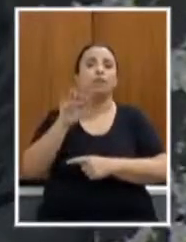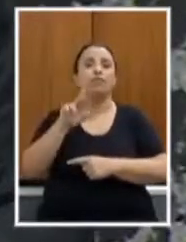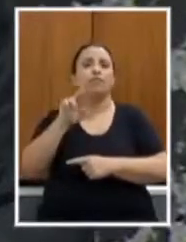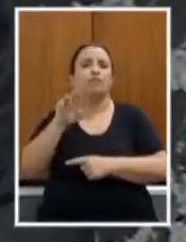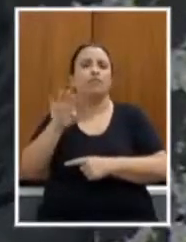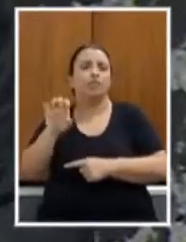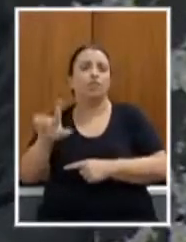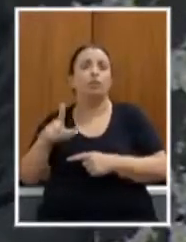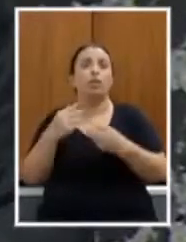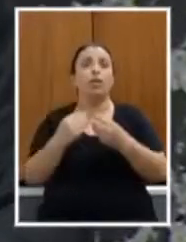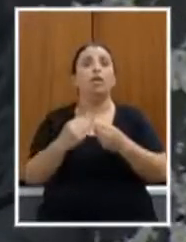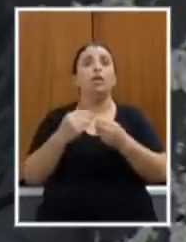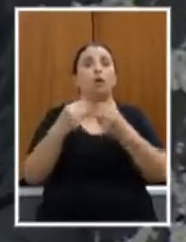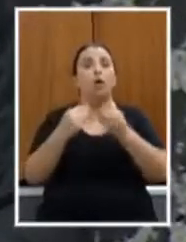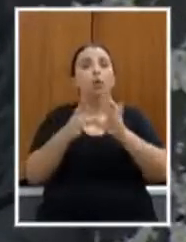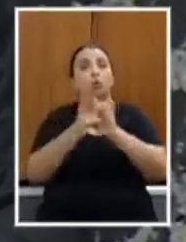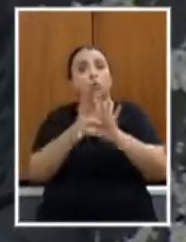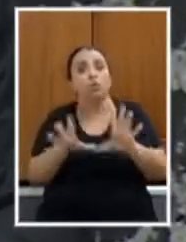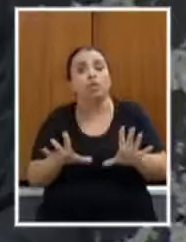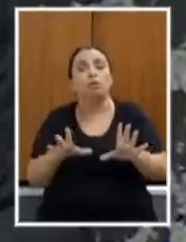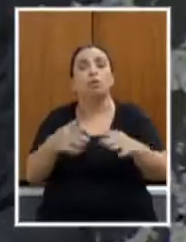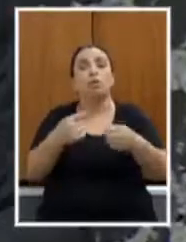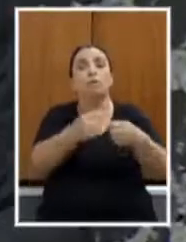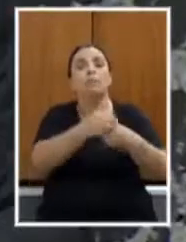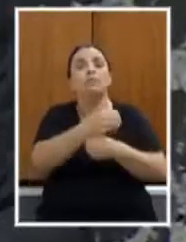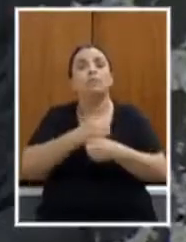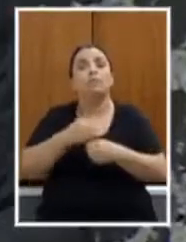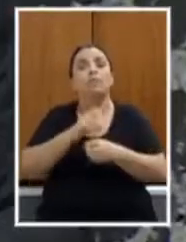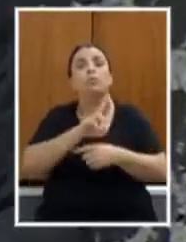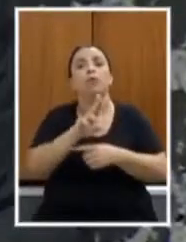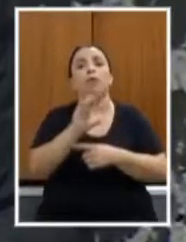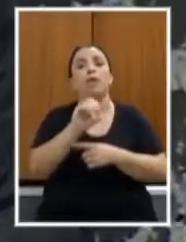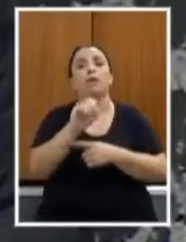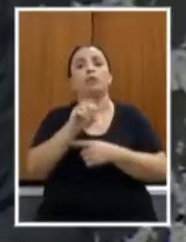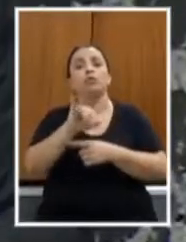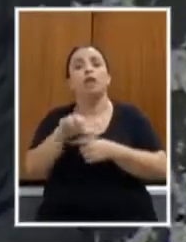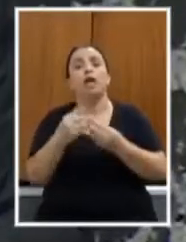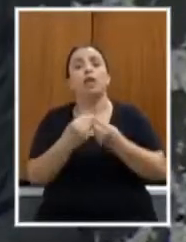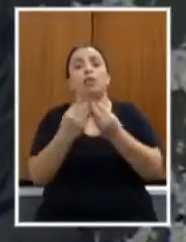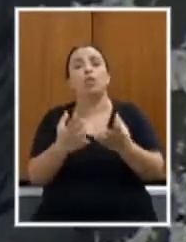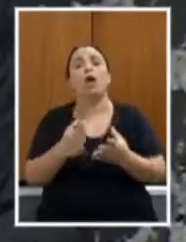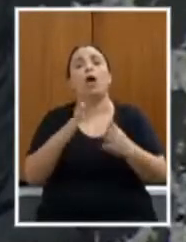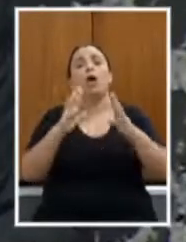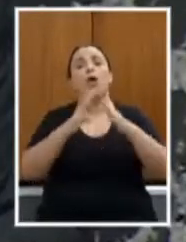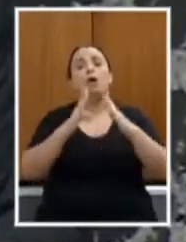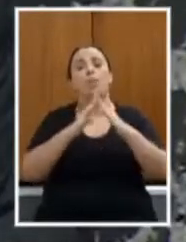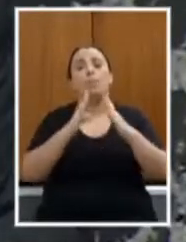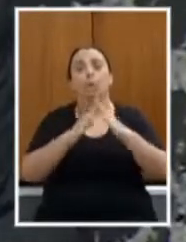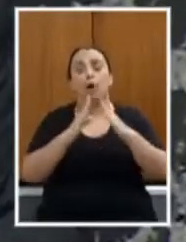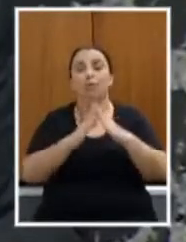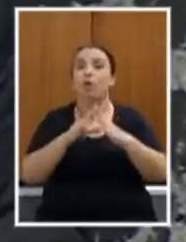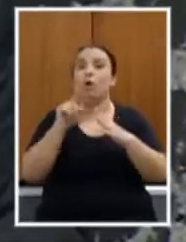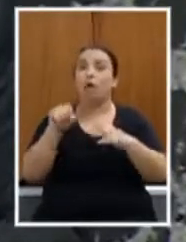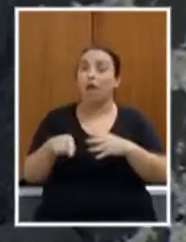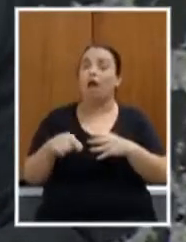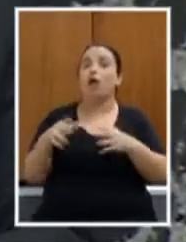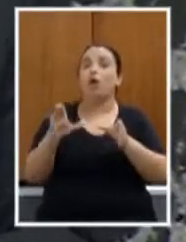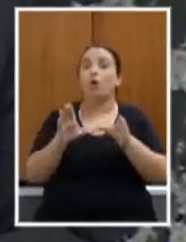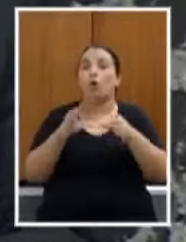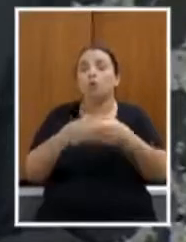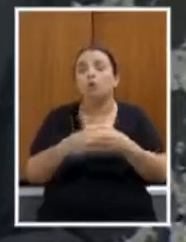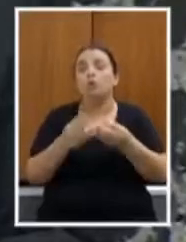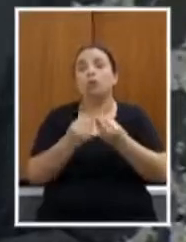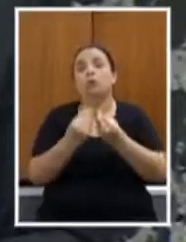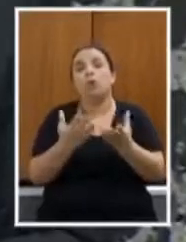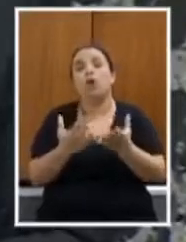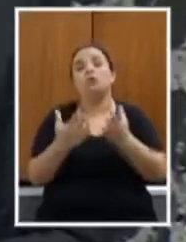de Cajuri o imóvel que especifica. A Comissão de Fiscalização Financeira opina pela aprovação do projeto na forma do vencido